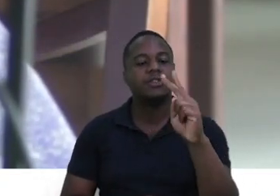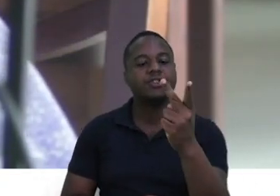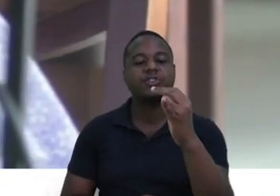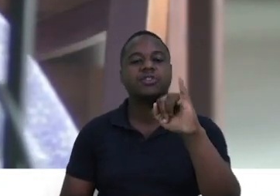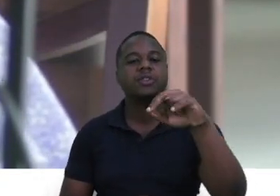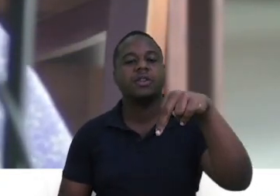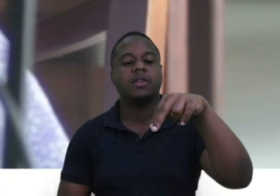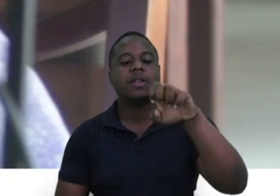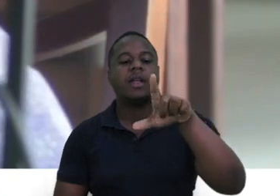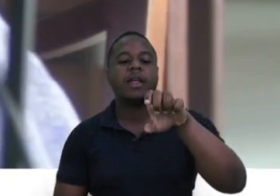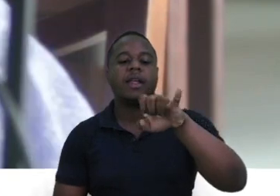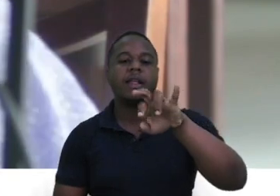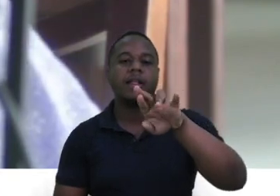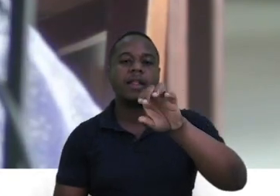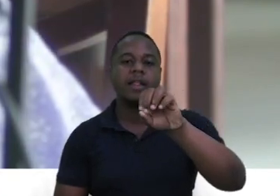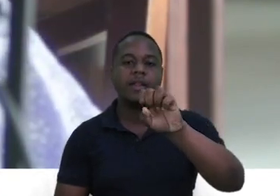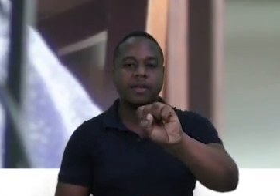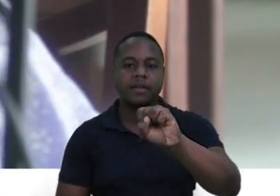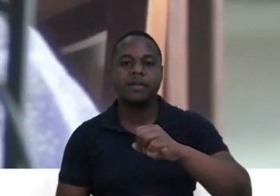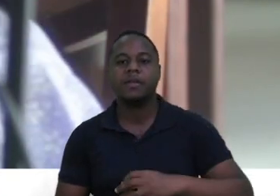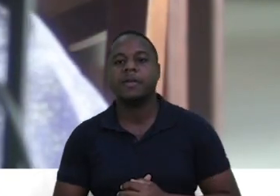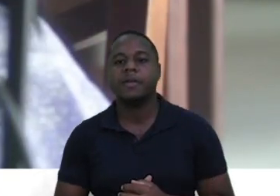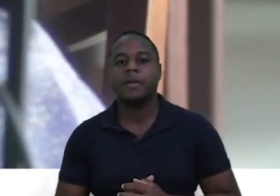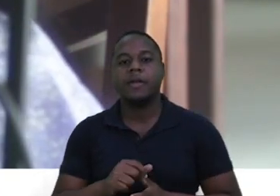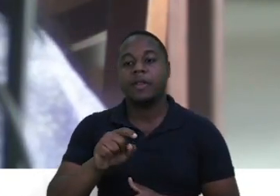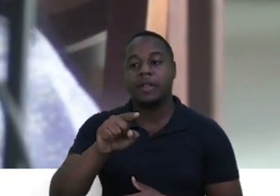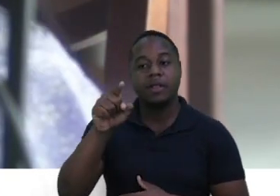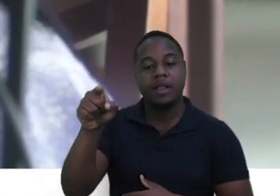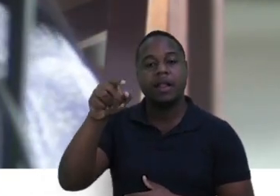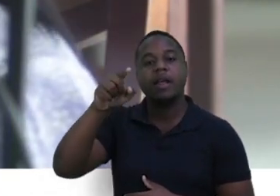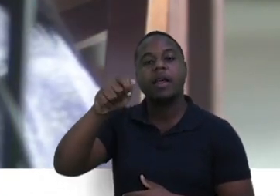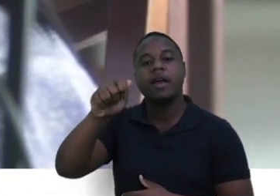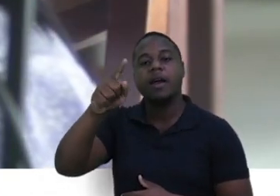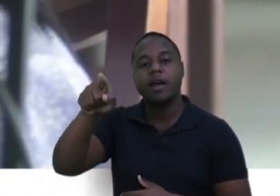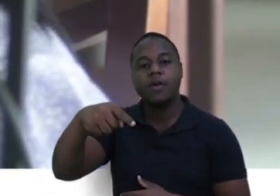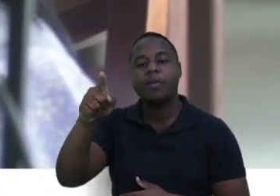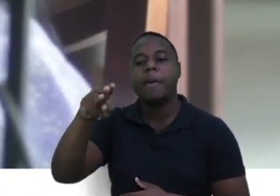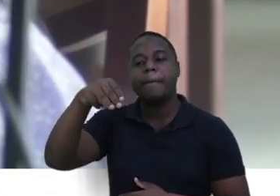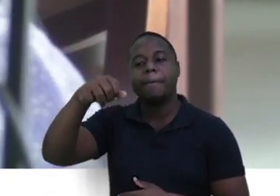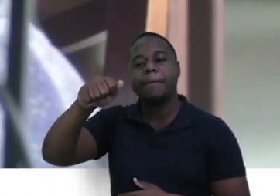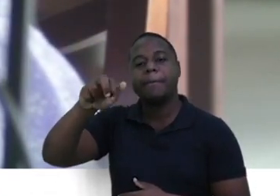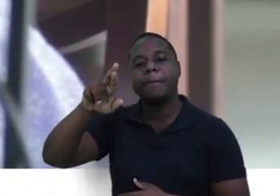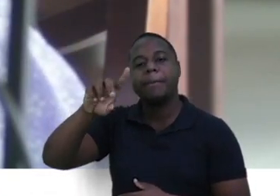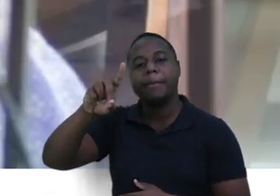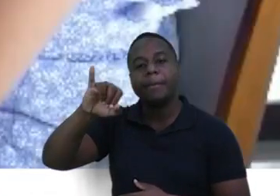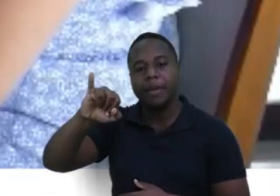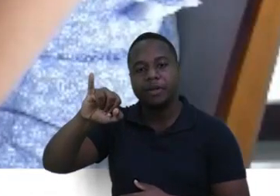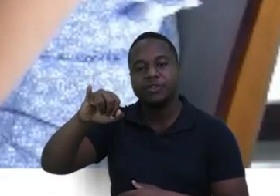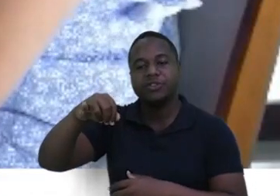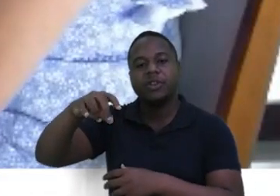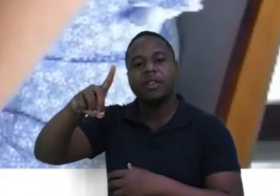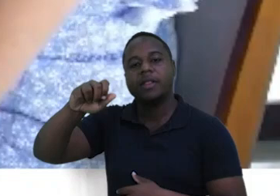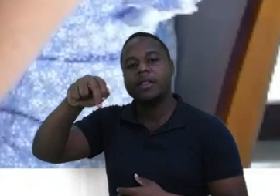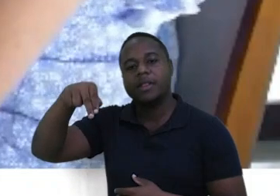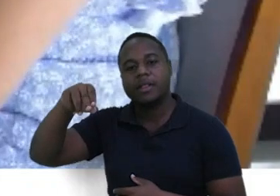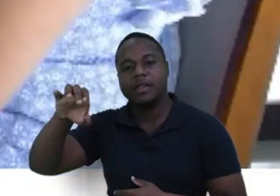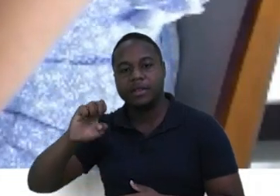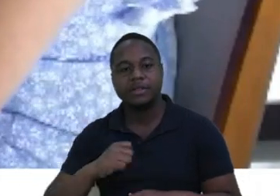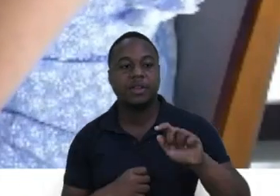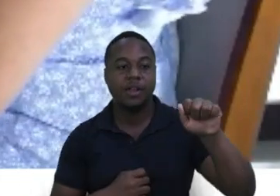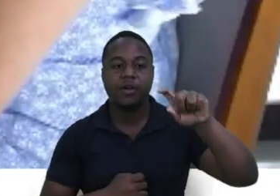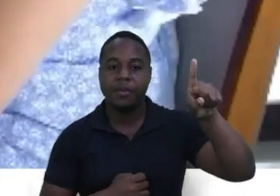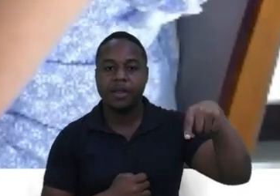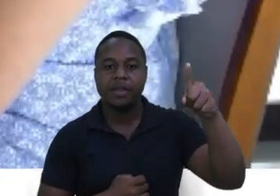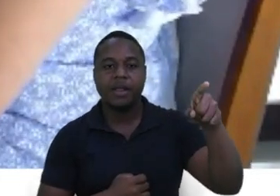escola deles. Dele é Márdio Costa Dance. Isso, e Márdio dela, Costa Dance. Milena